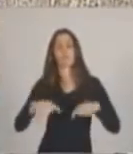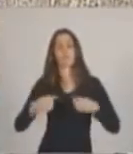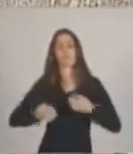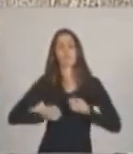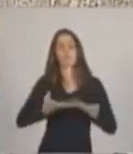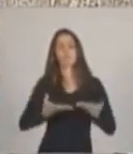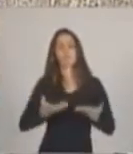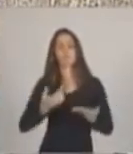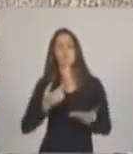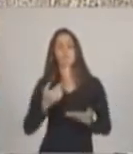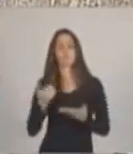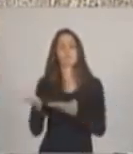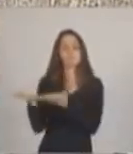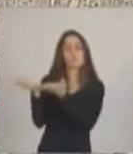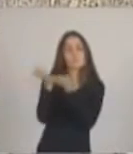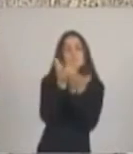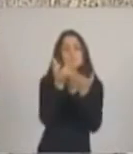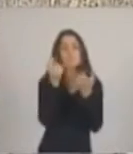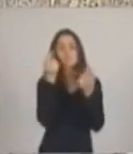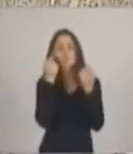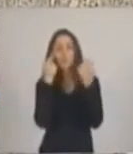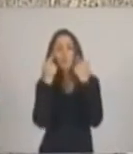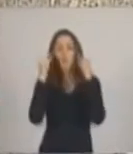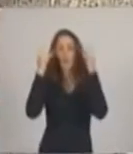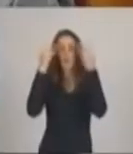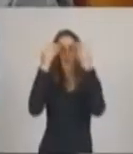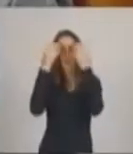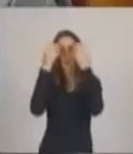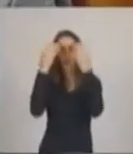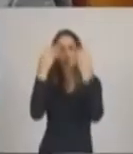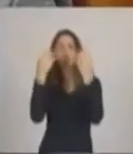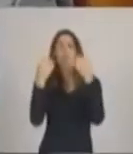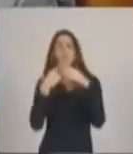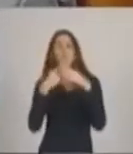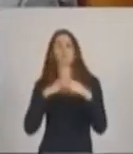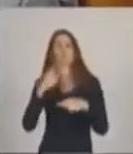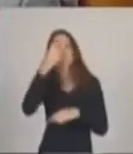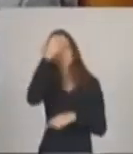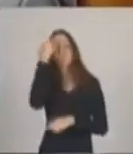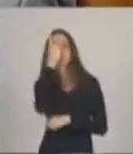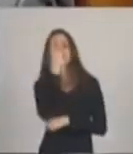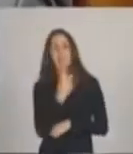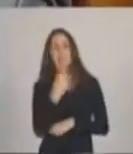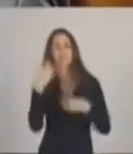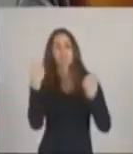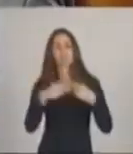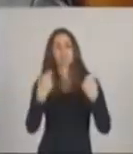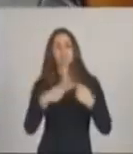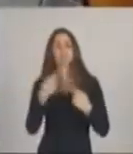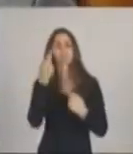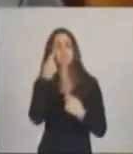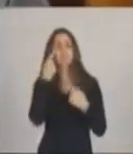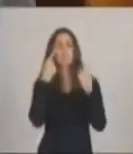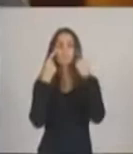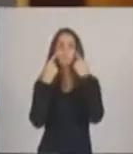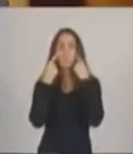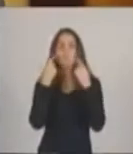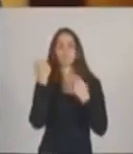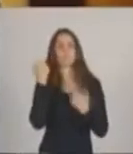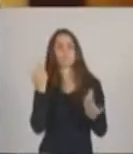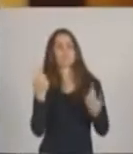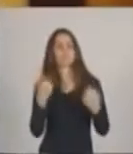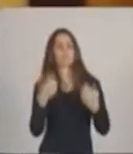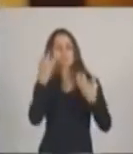essa questão de olhos, porque tem muita gente cega precisando, naturalmente, de um